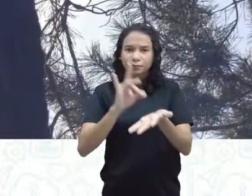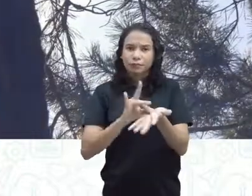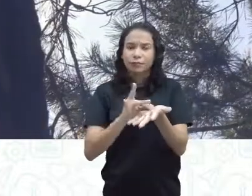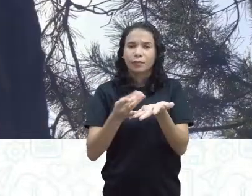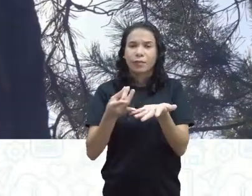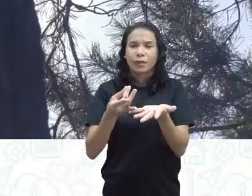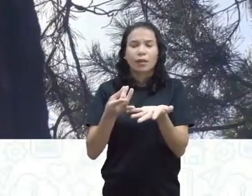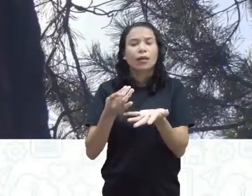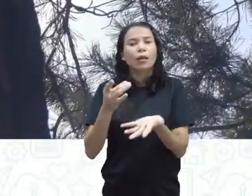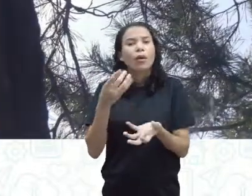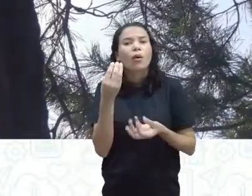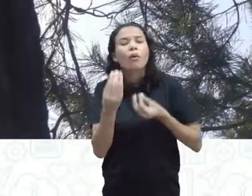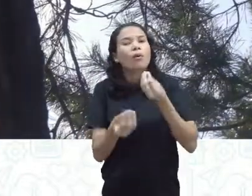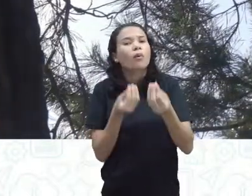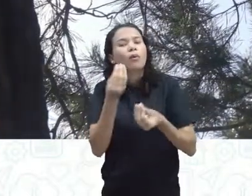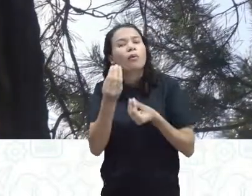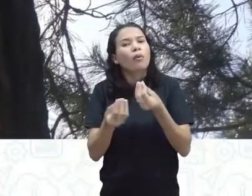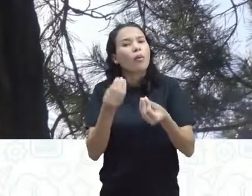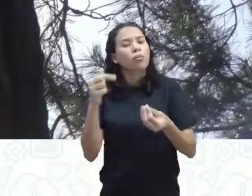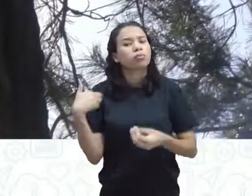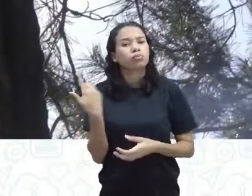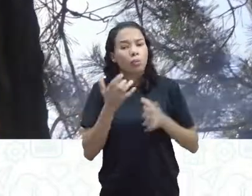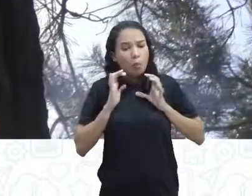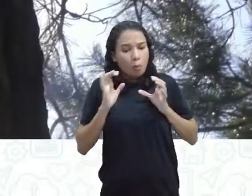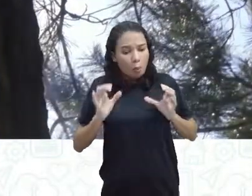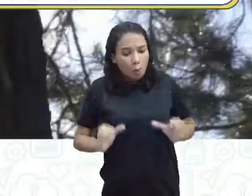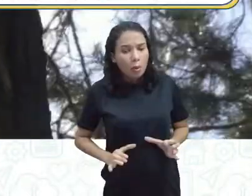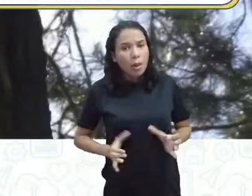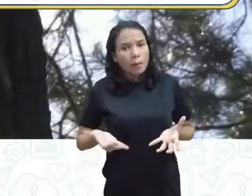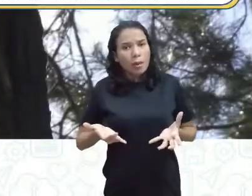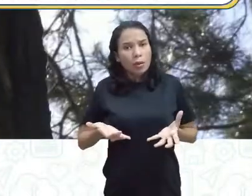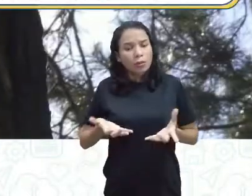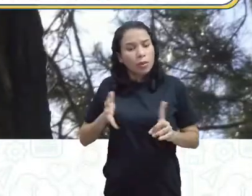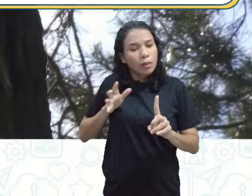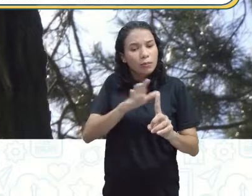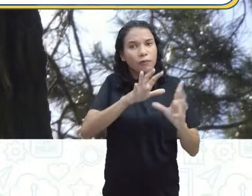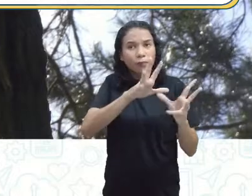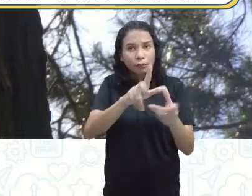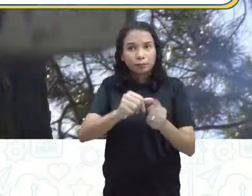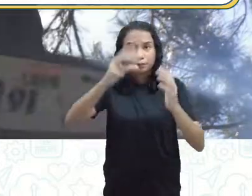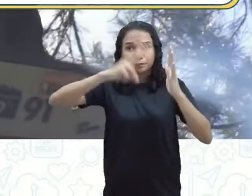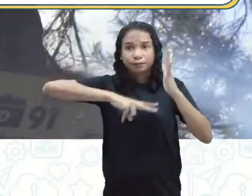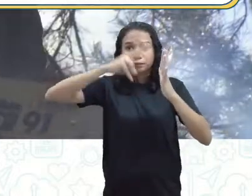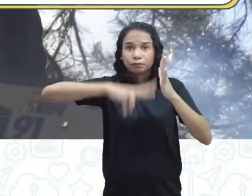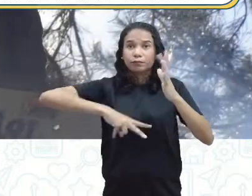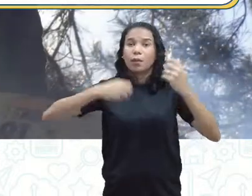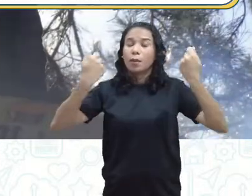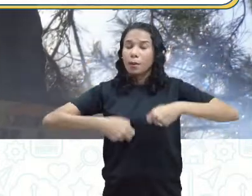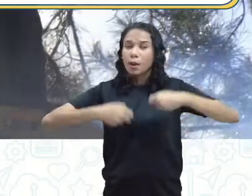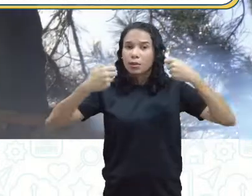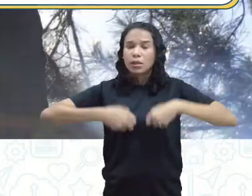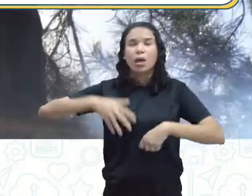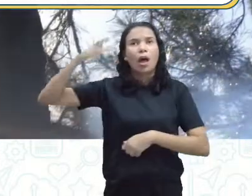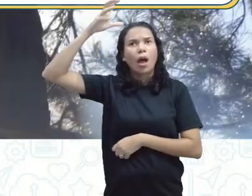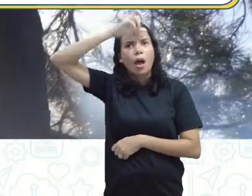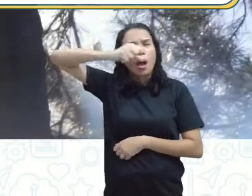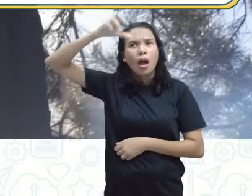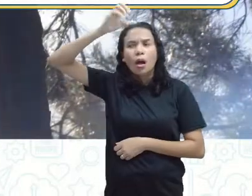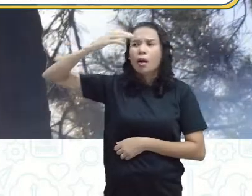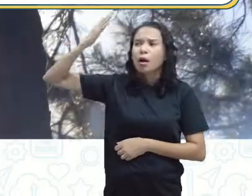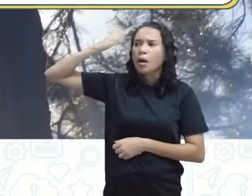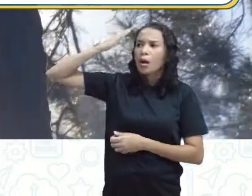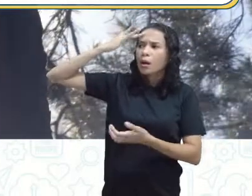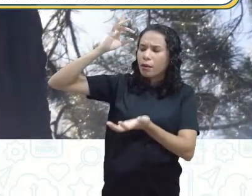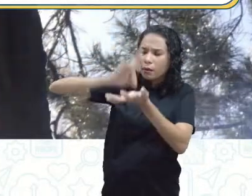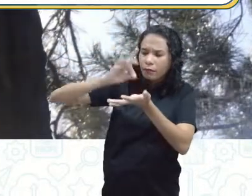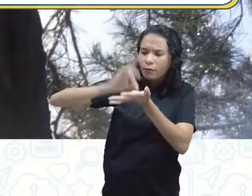da forma como a gente vem conduzindo o mundo. Então, vamos ler aí, ó. Se informar sobre os reais problemas ambientais